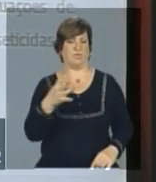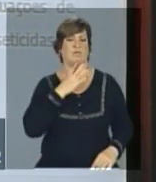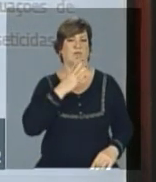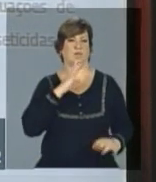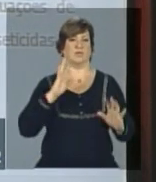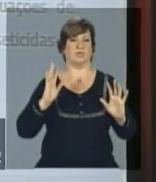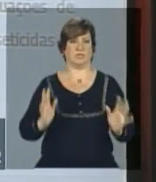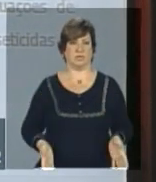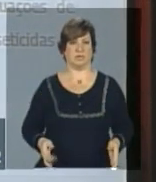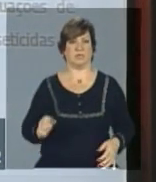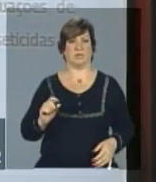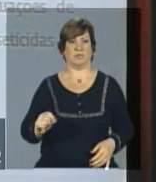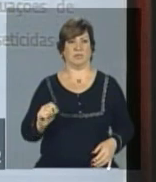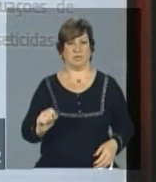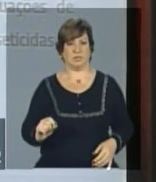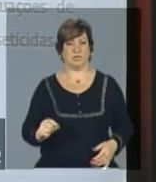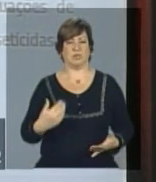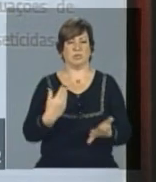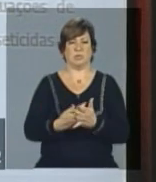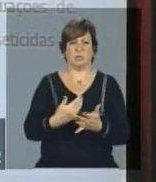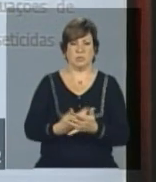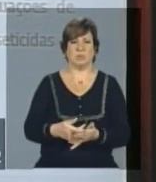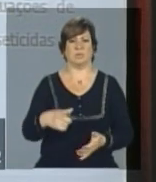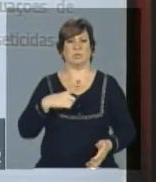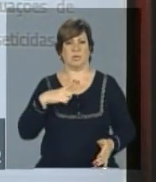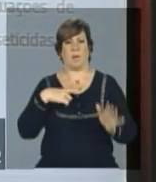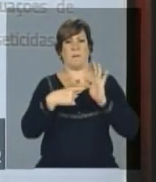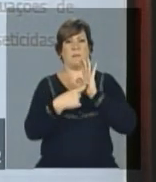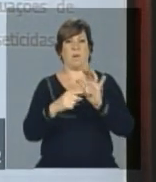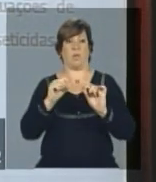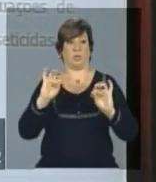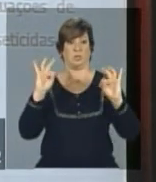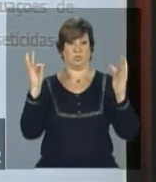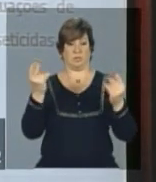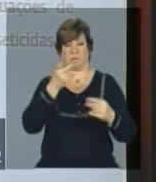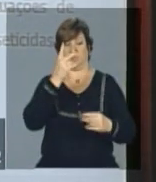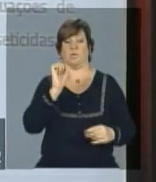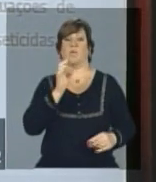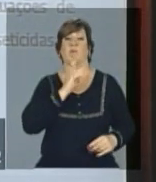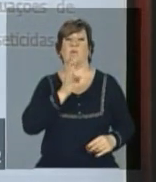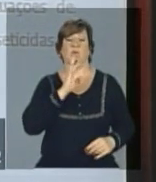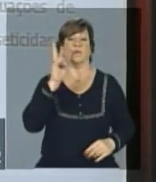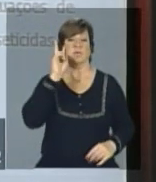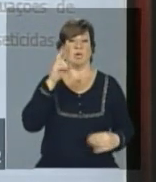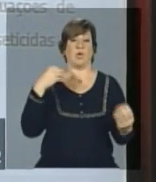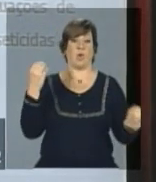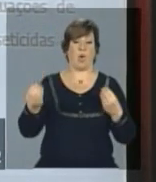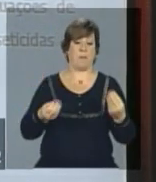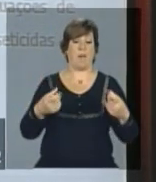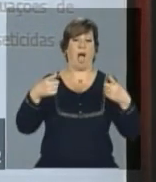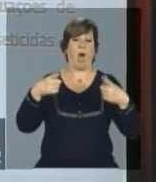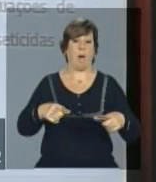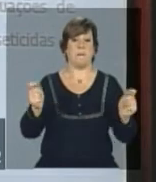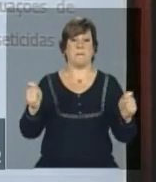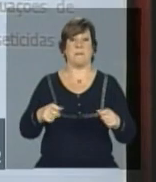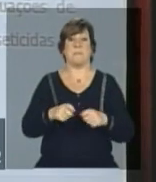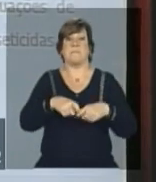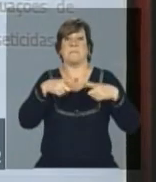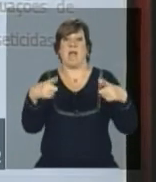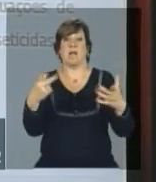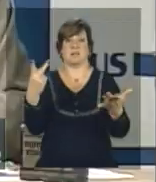conhecem bem estudos que têm mostrado que o grau de conhecimento sobre onde pode ter